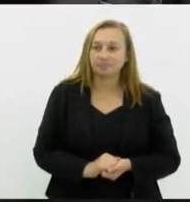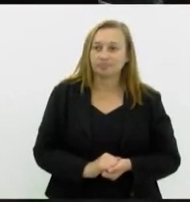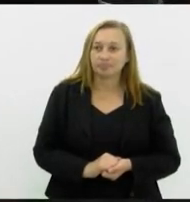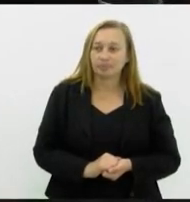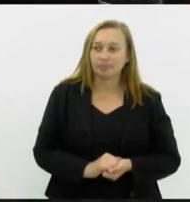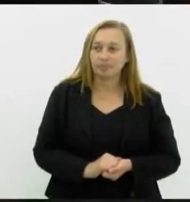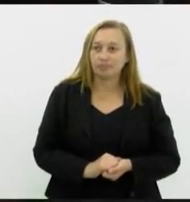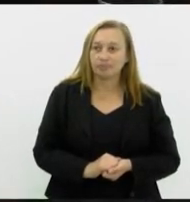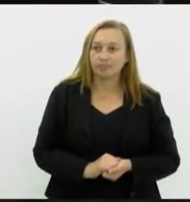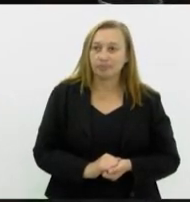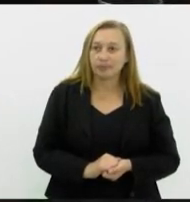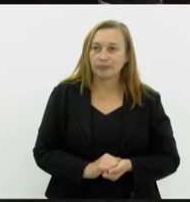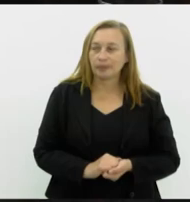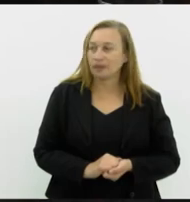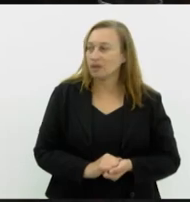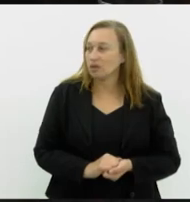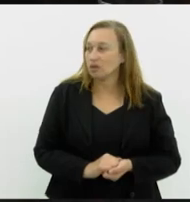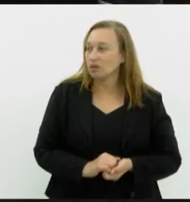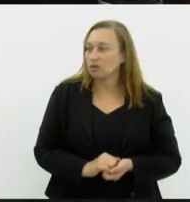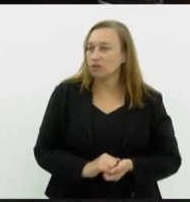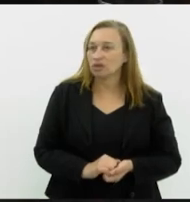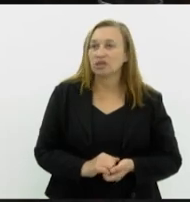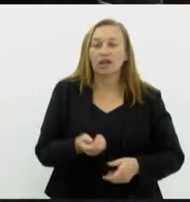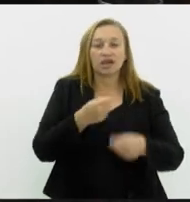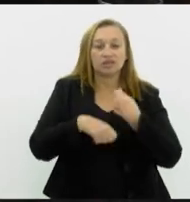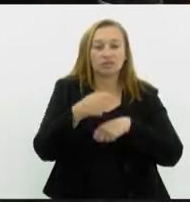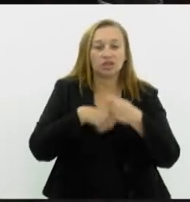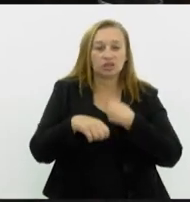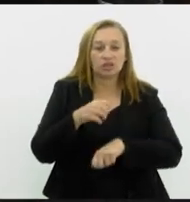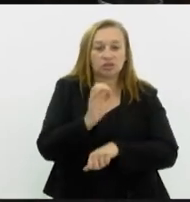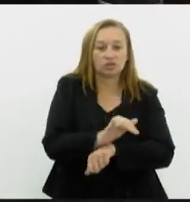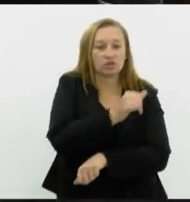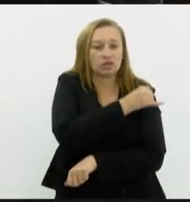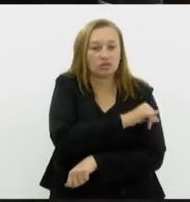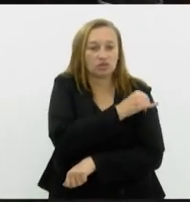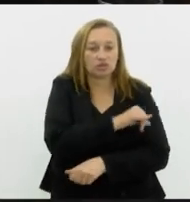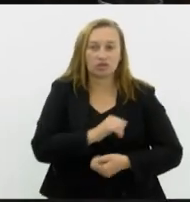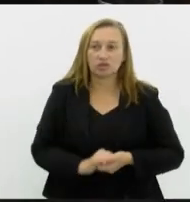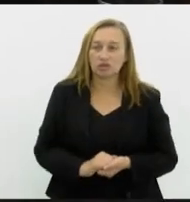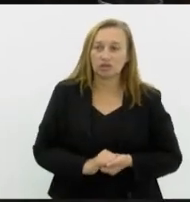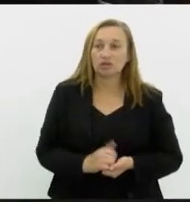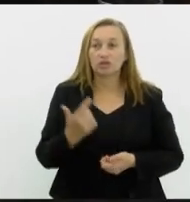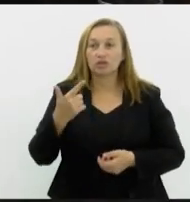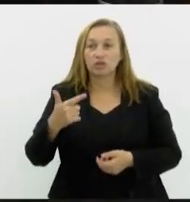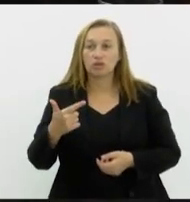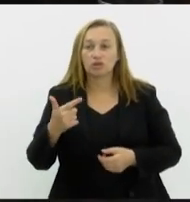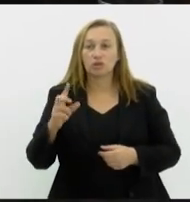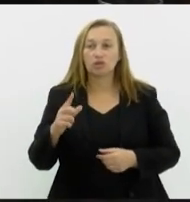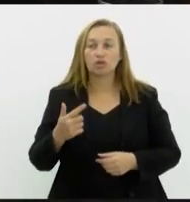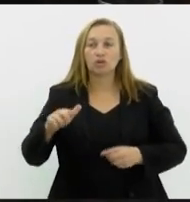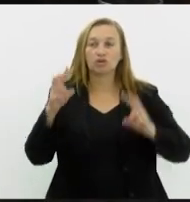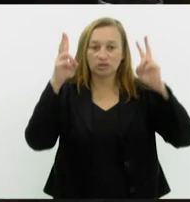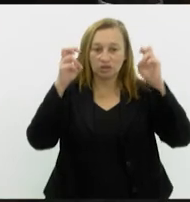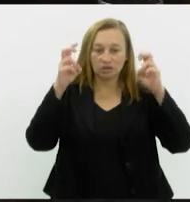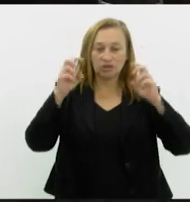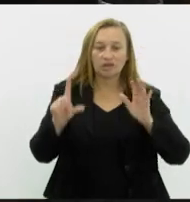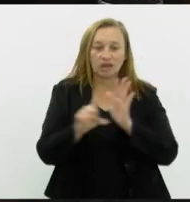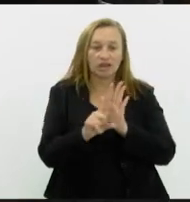da punibilidade administrativa do âmbito do Estado do Rio de Janeiro e da outras providências, nos termos da Lei